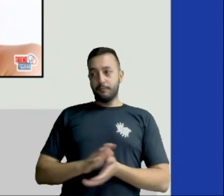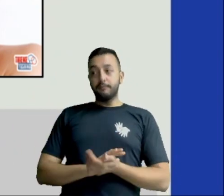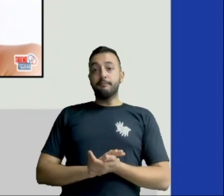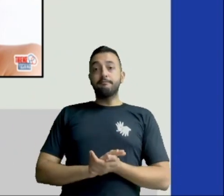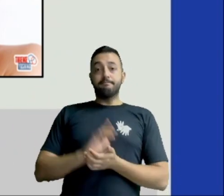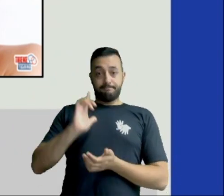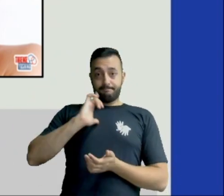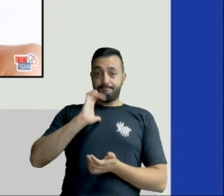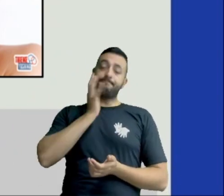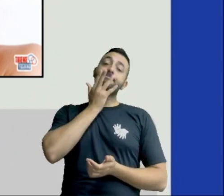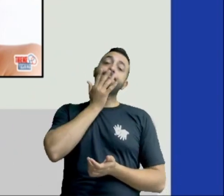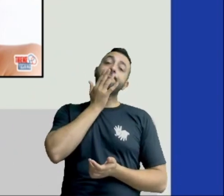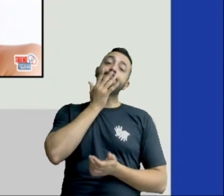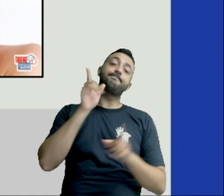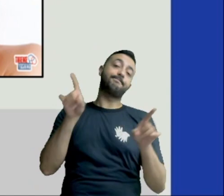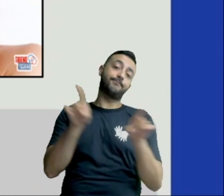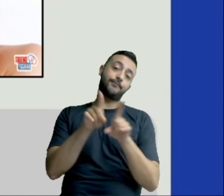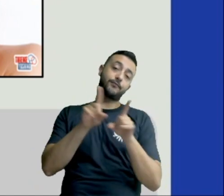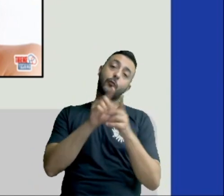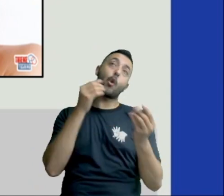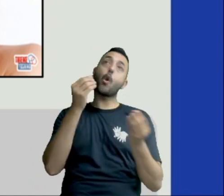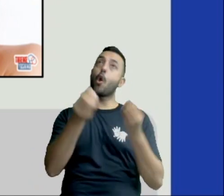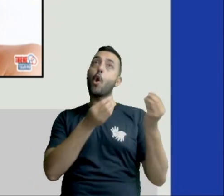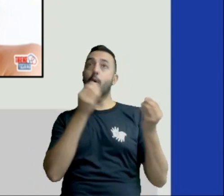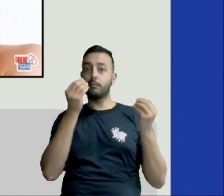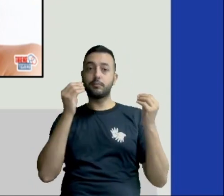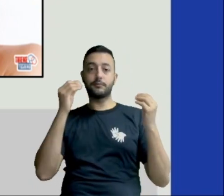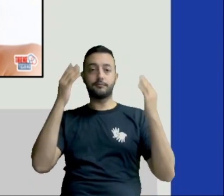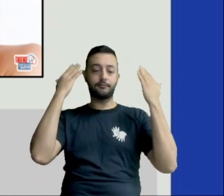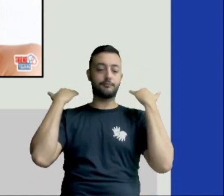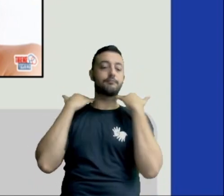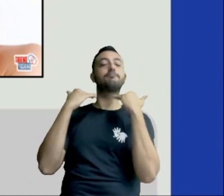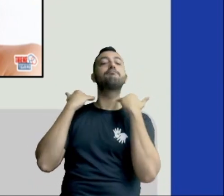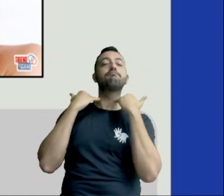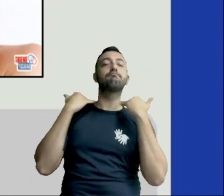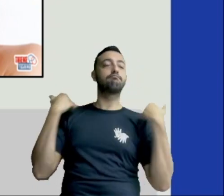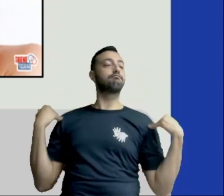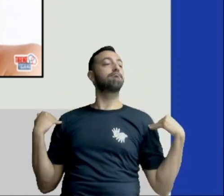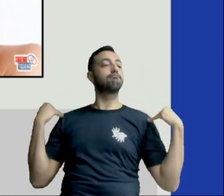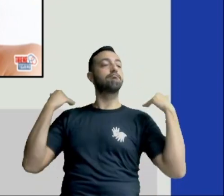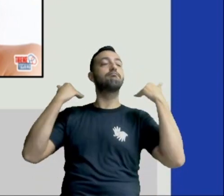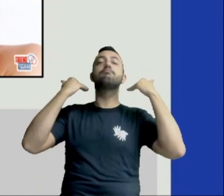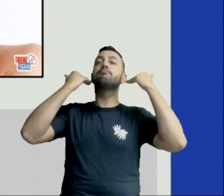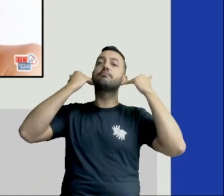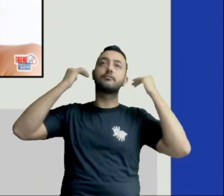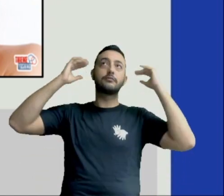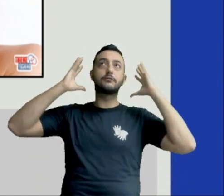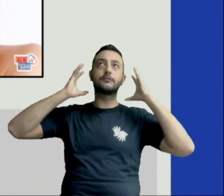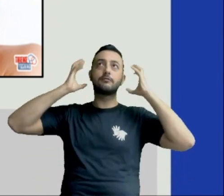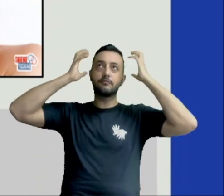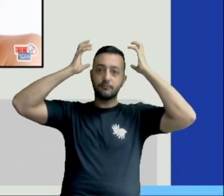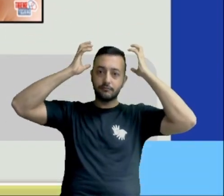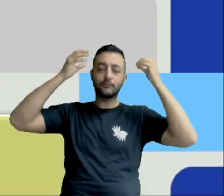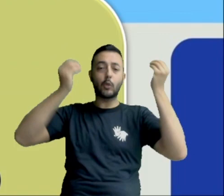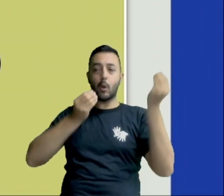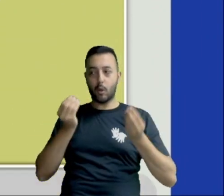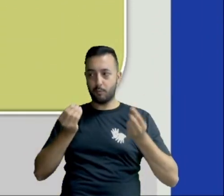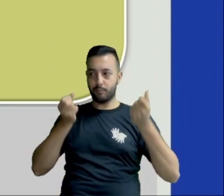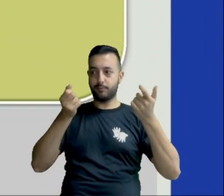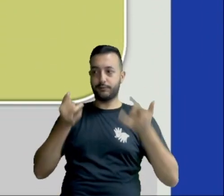Temos cor e temos também o tipo, tá? Tamanho. Vamos saber um pouquinho sobre hair,